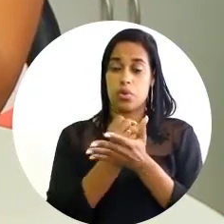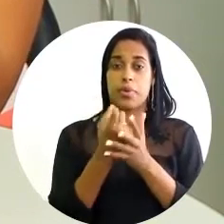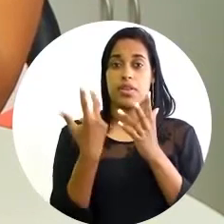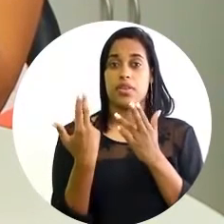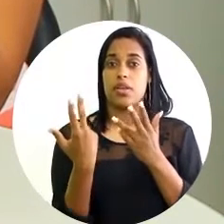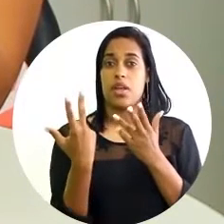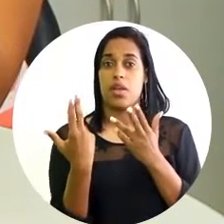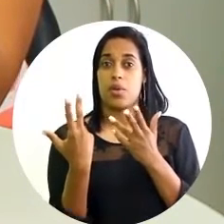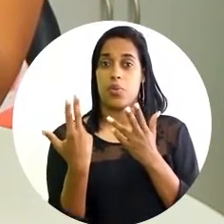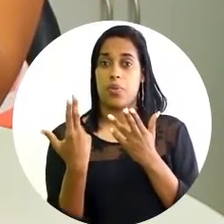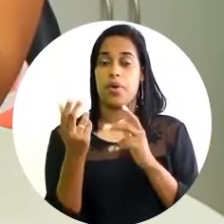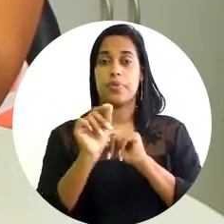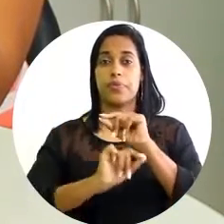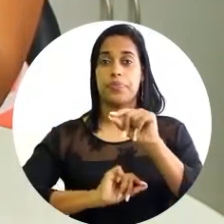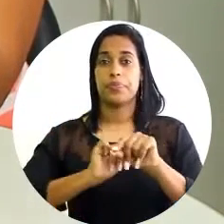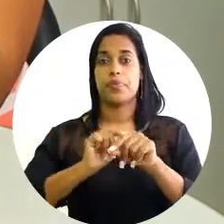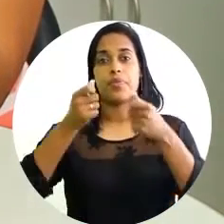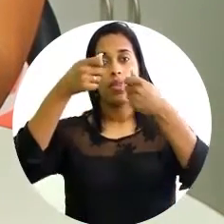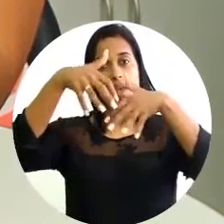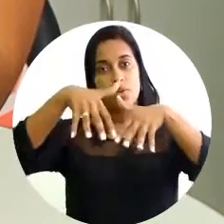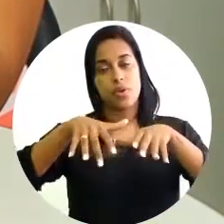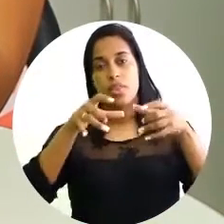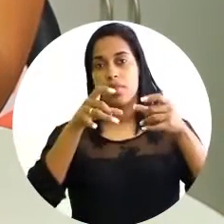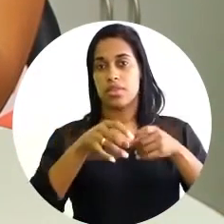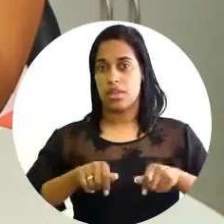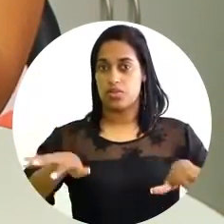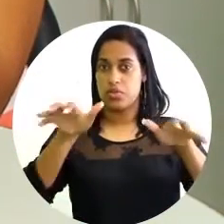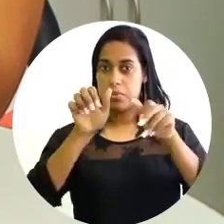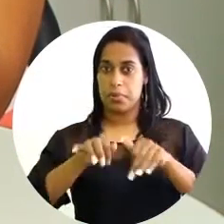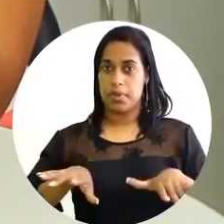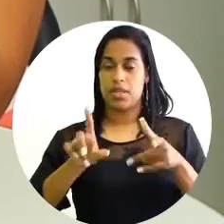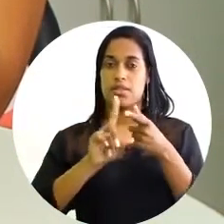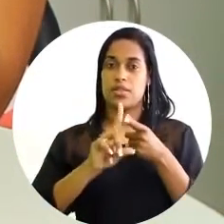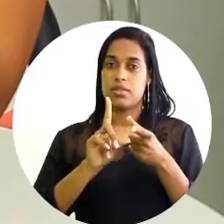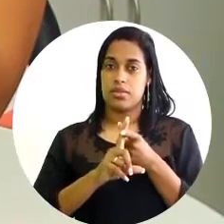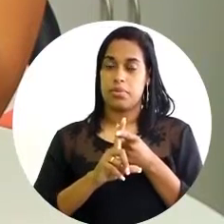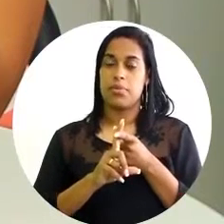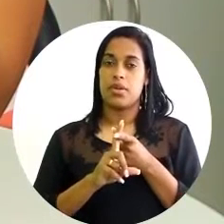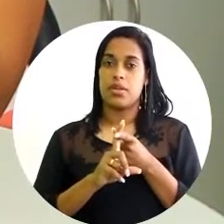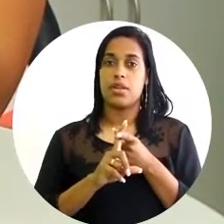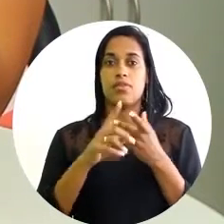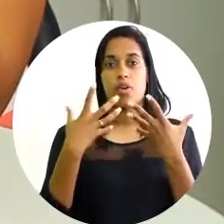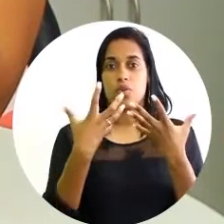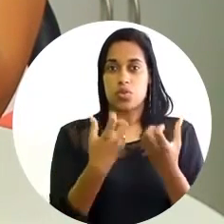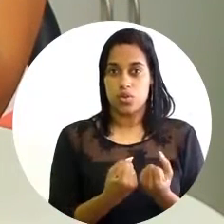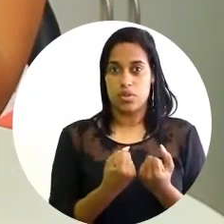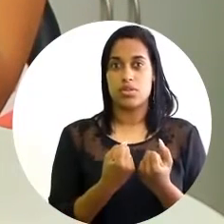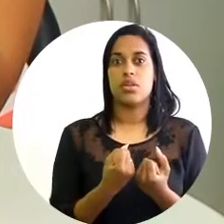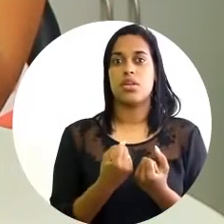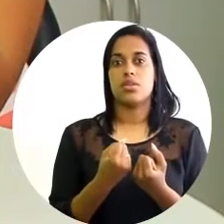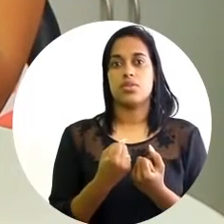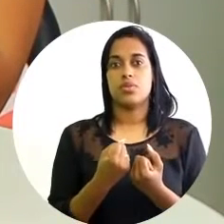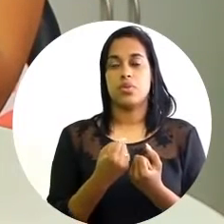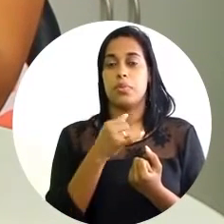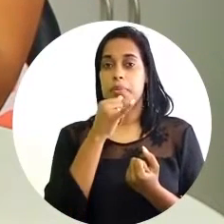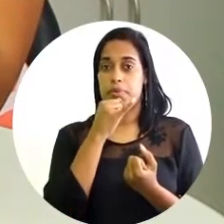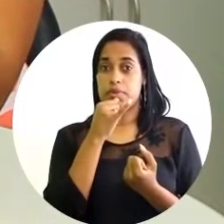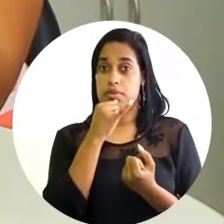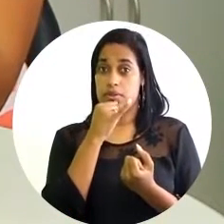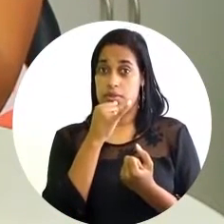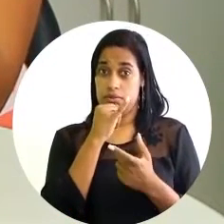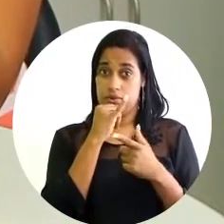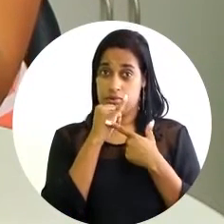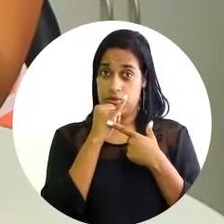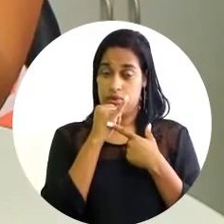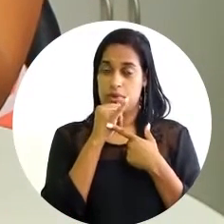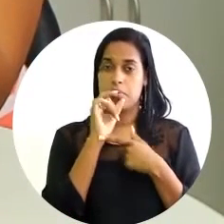em qual natureza da despesa ele foi autorizado. No caso, vamos citar